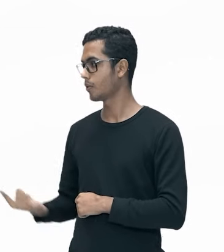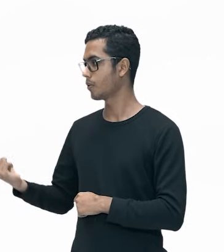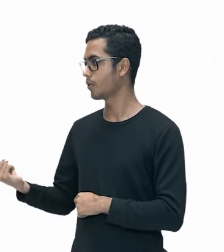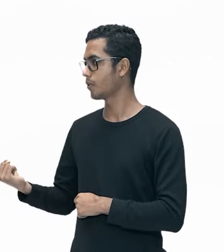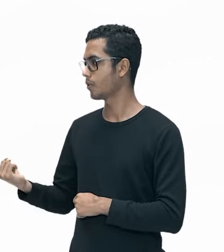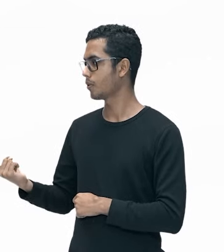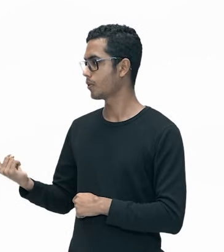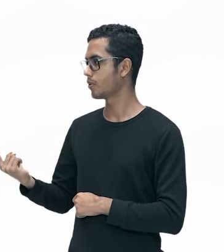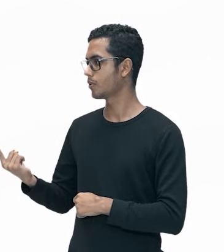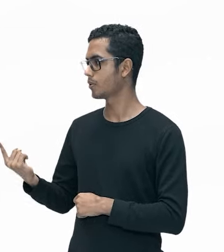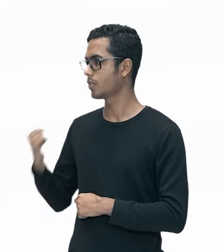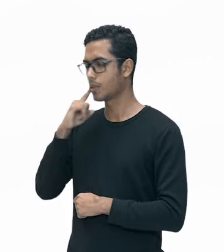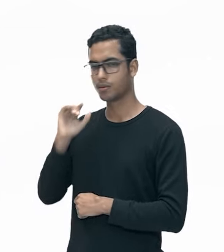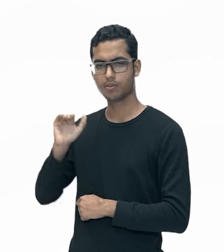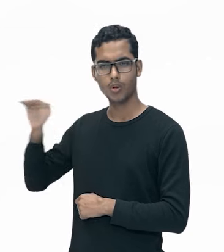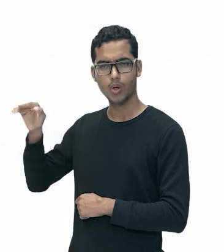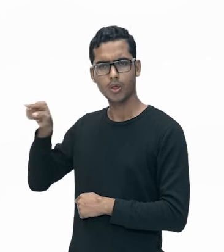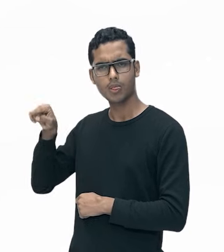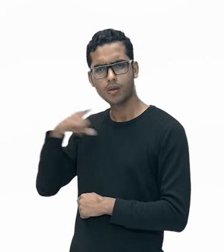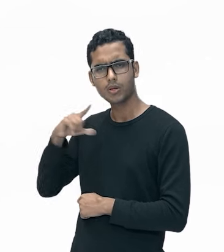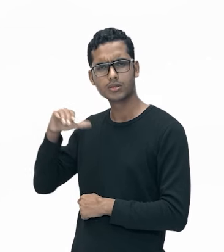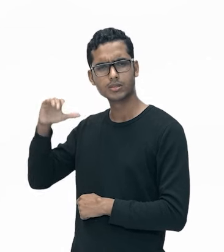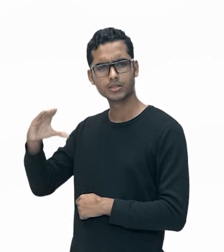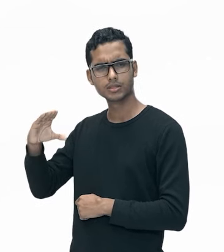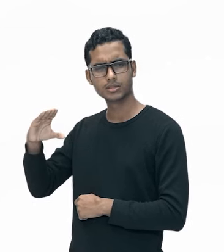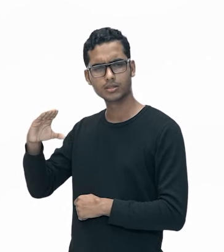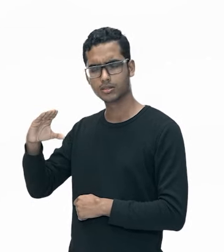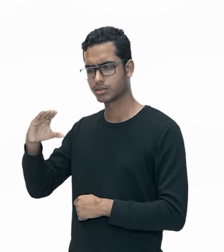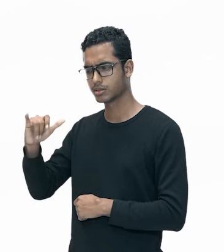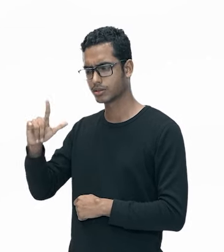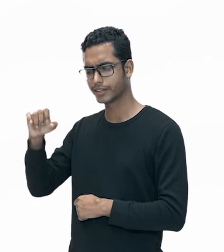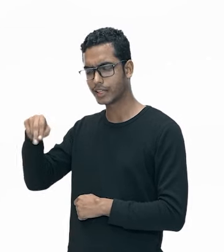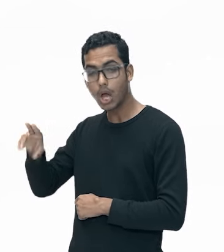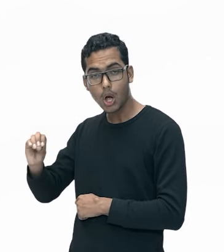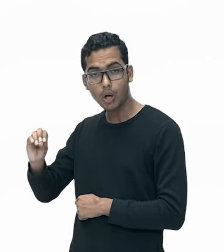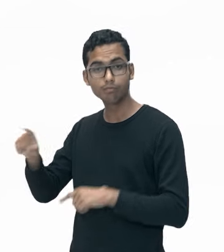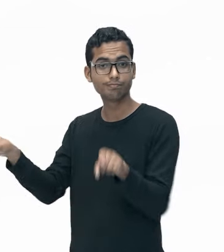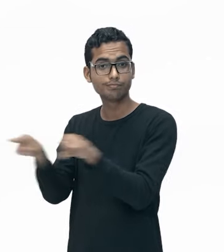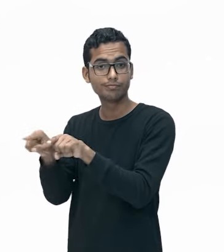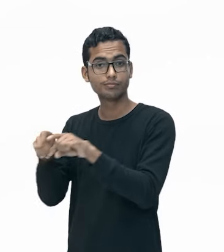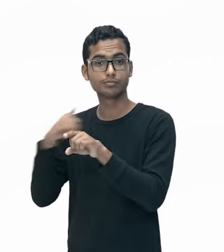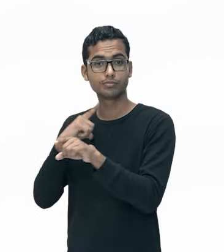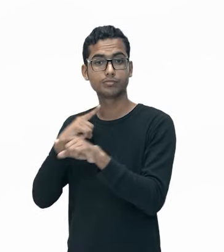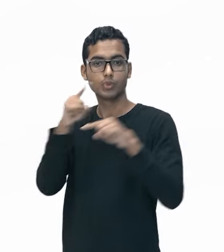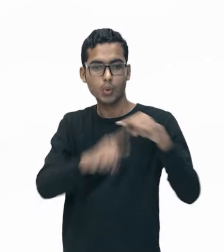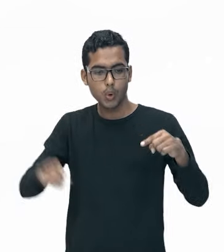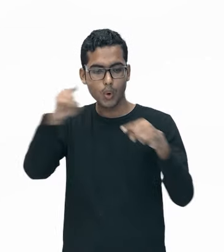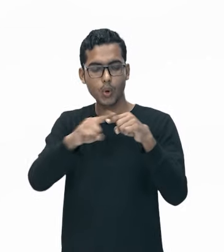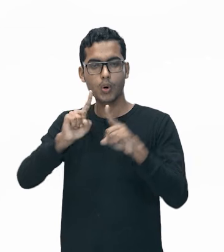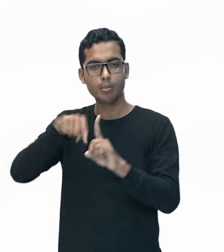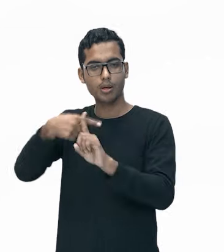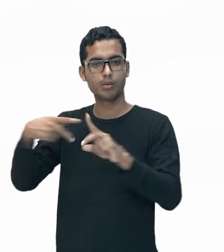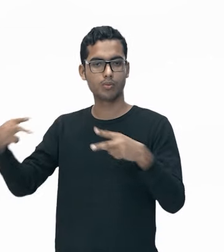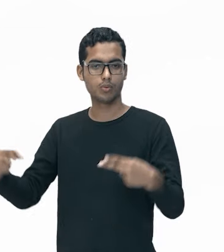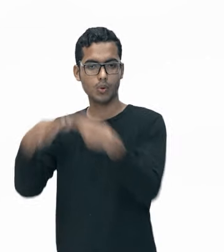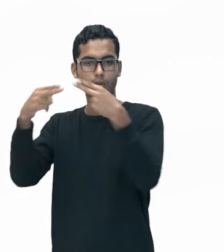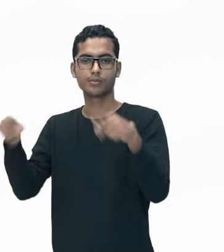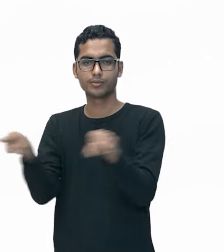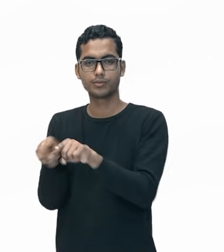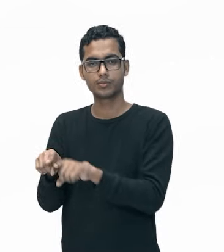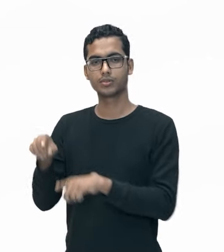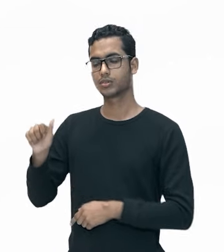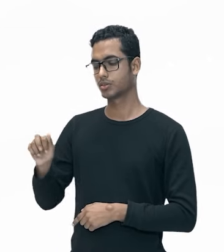fechada Mas tem uma dupla ligação na sua estrutura e o aromático é aquele especial tá é aquele que possui